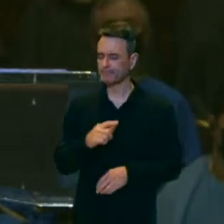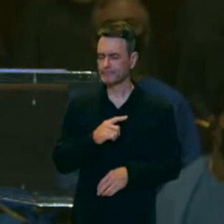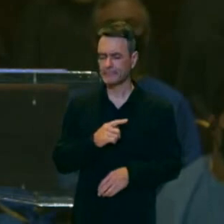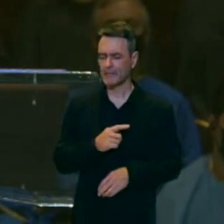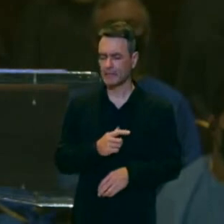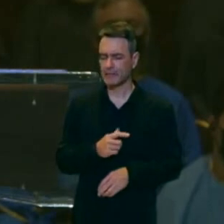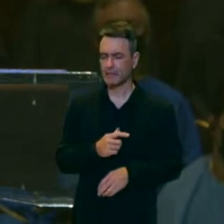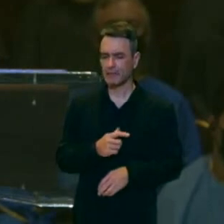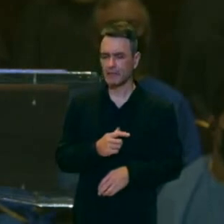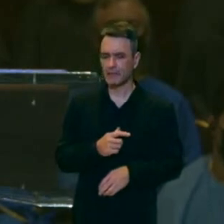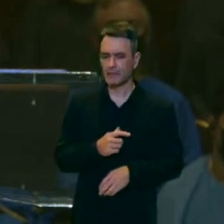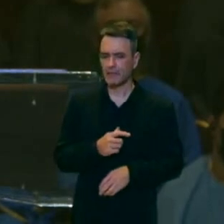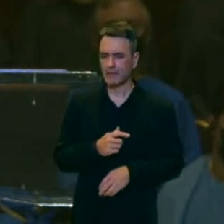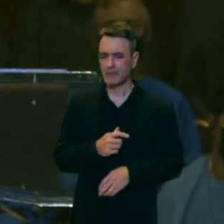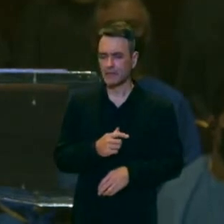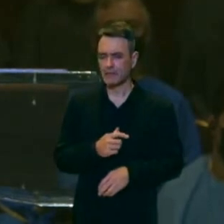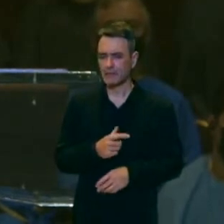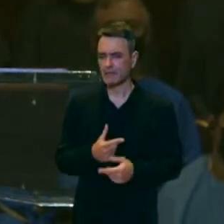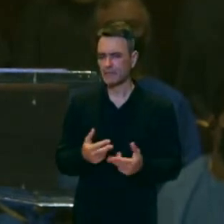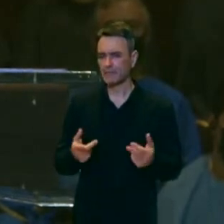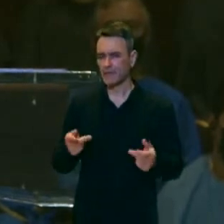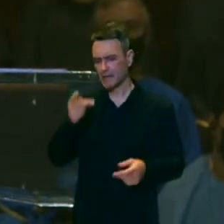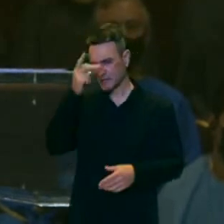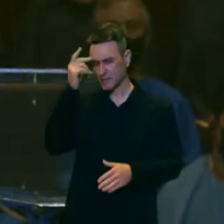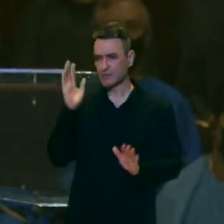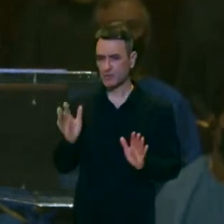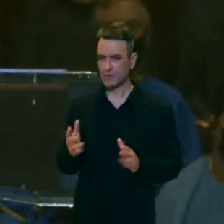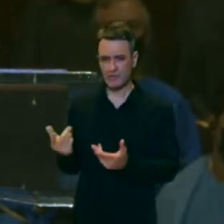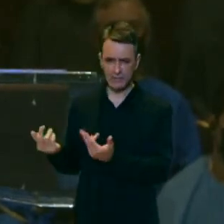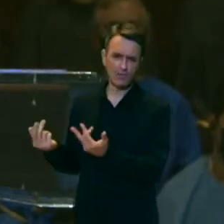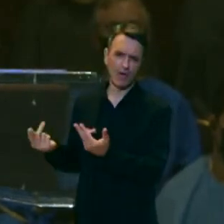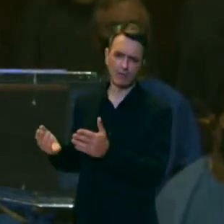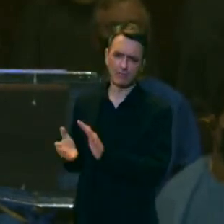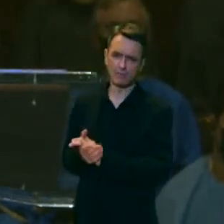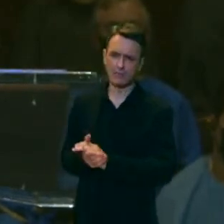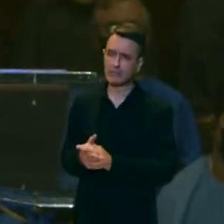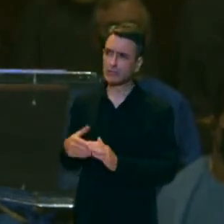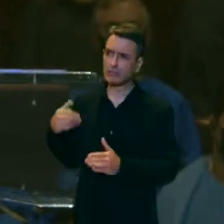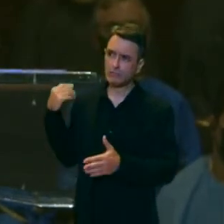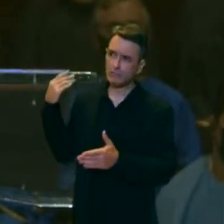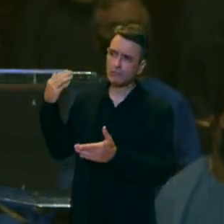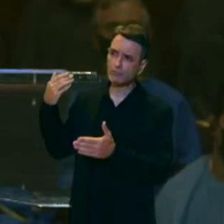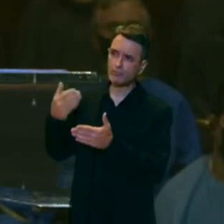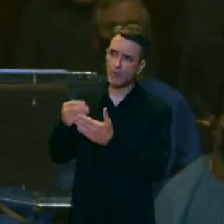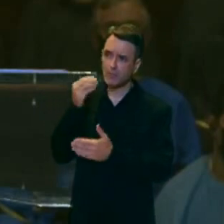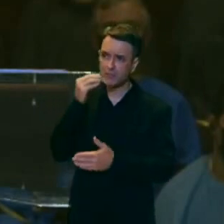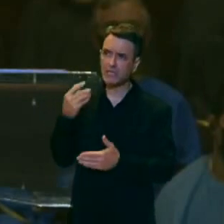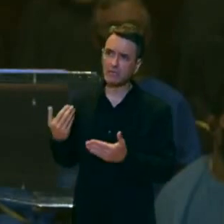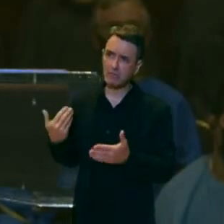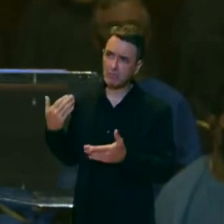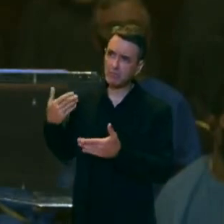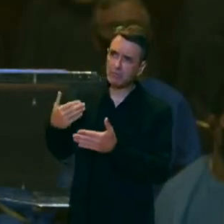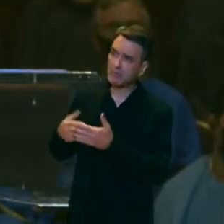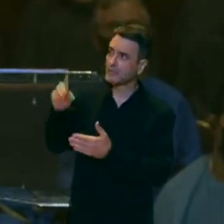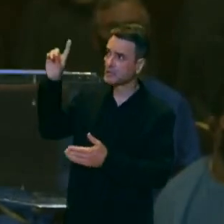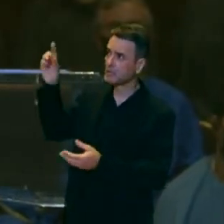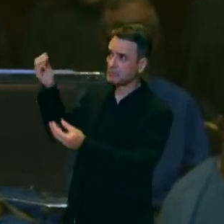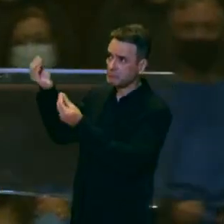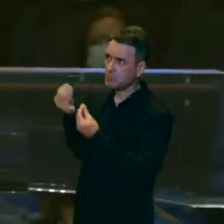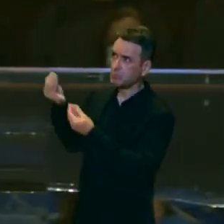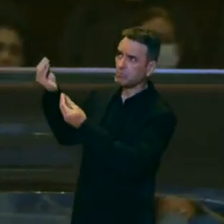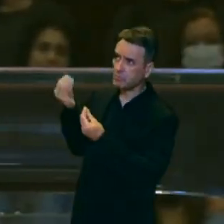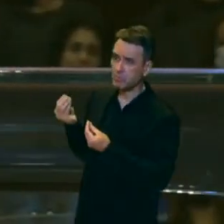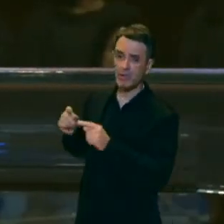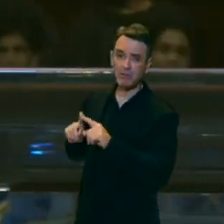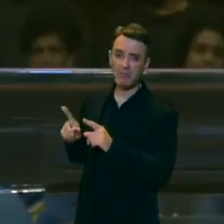como Zedequias que vivem anos de oportunidades divinas, mas as deixam passar. E hoje eu